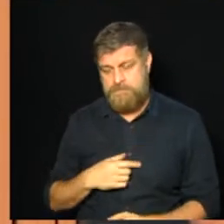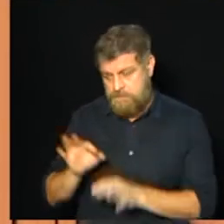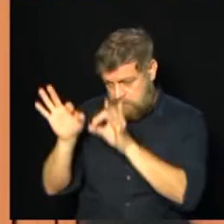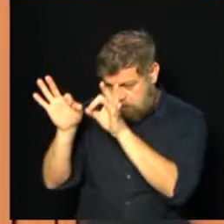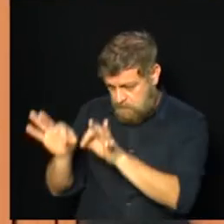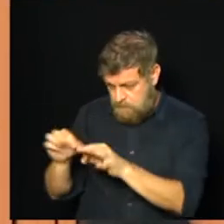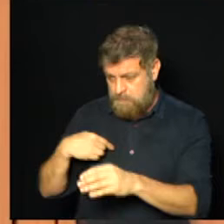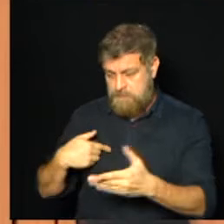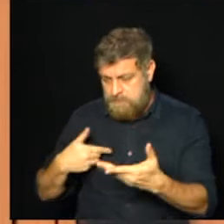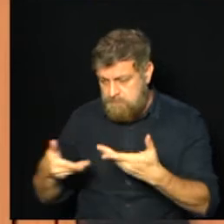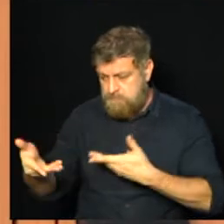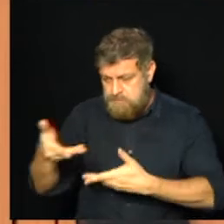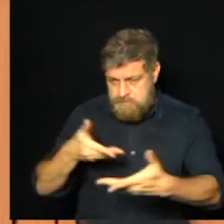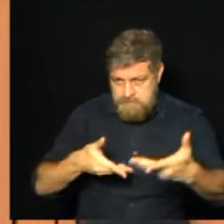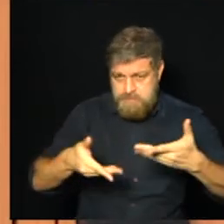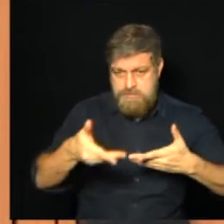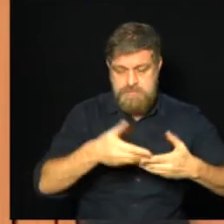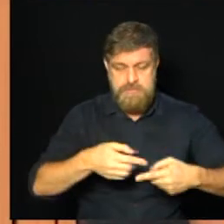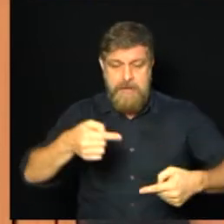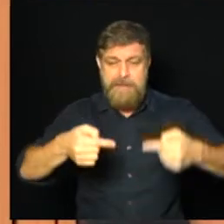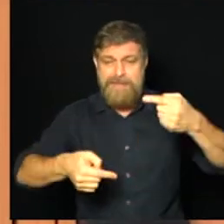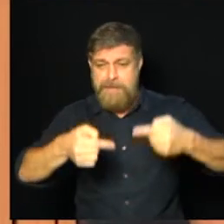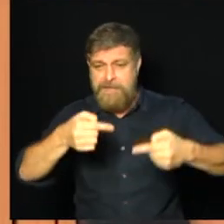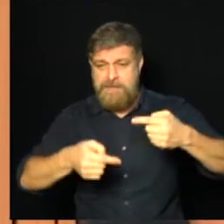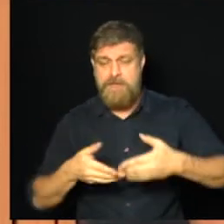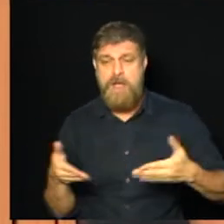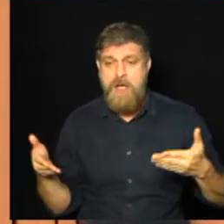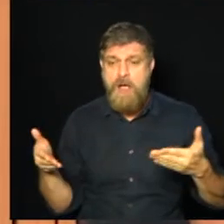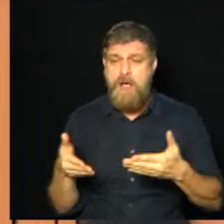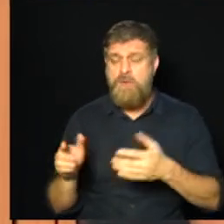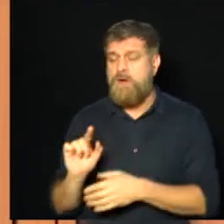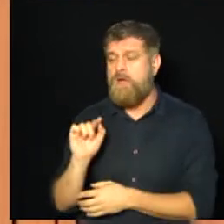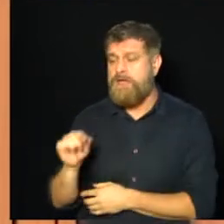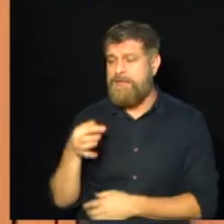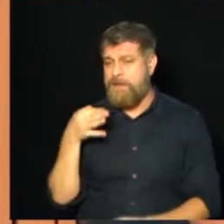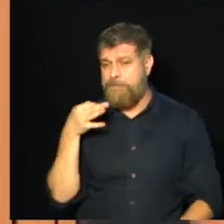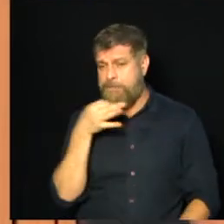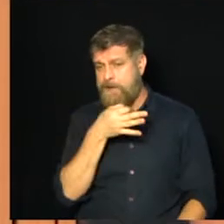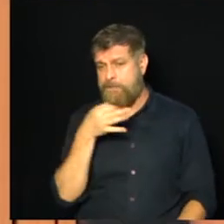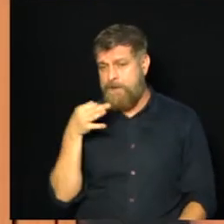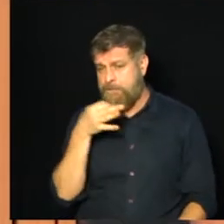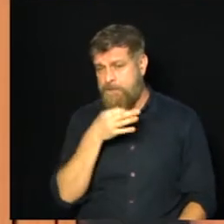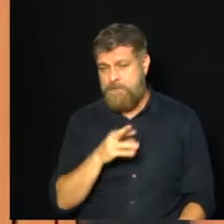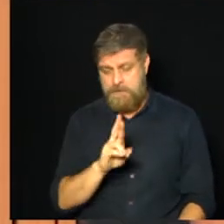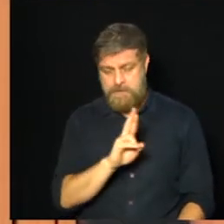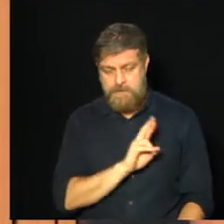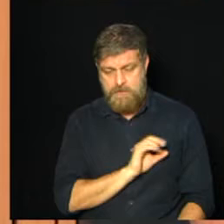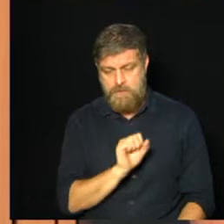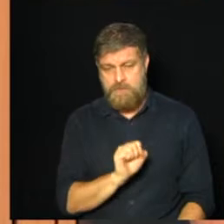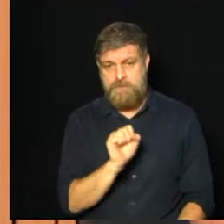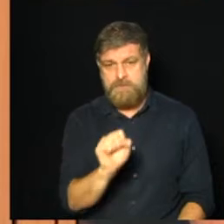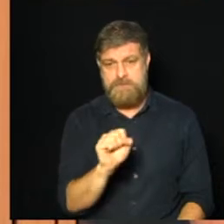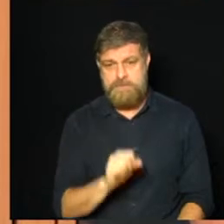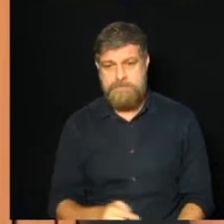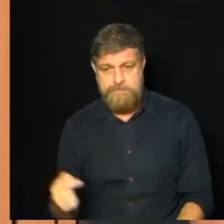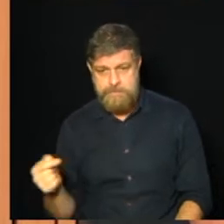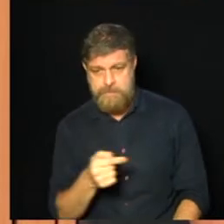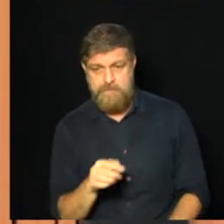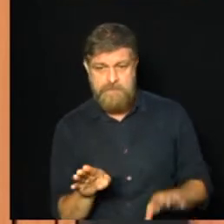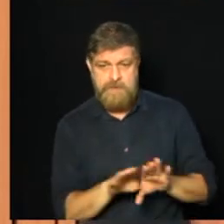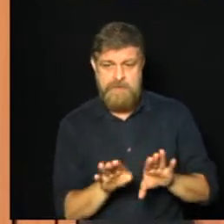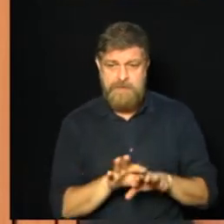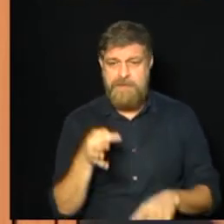gente trouxesse esse assunto para debate. Eu vou passar agora para o nosso líder de governo, Luiz Carlos Rossini, para que ele também faça